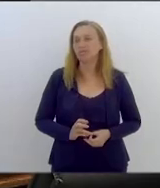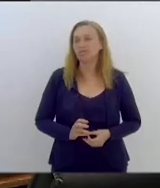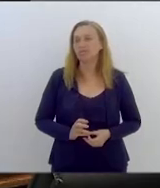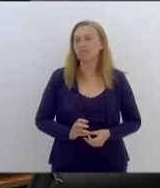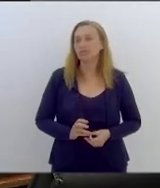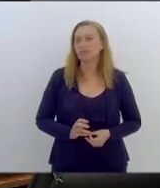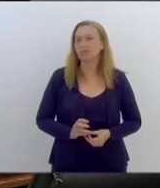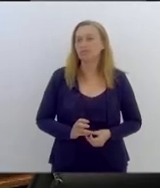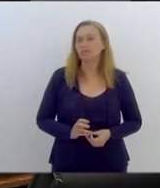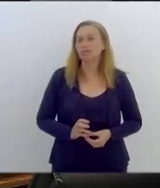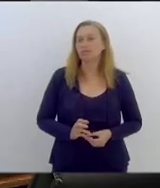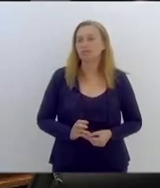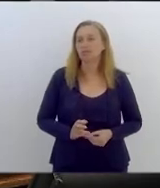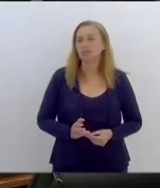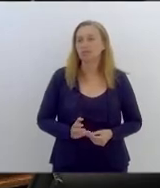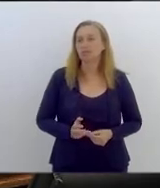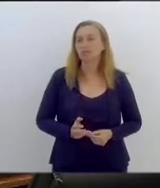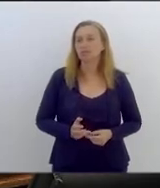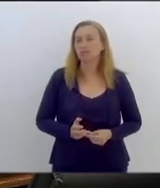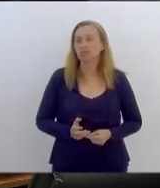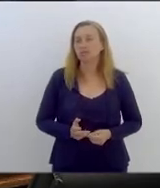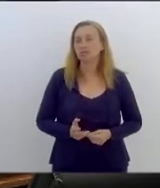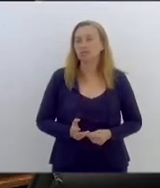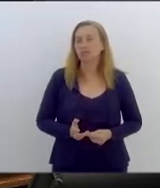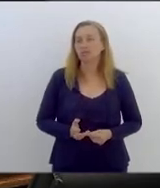Ok, presidente.